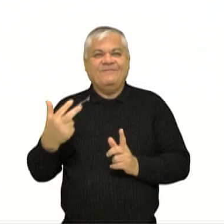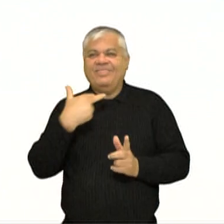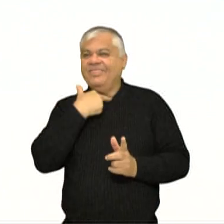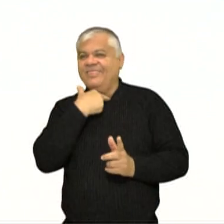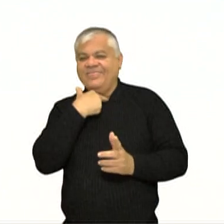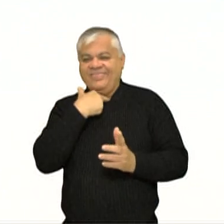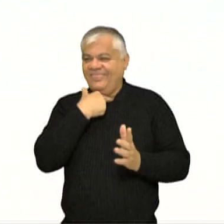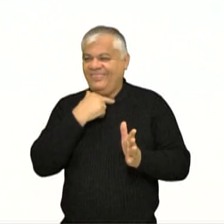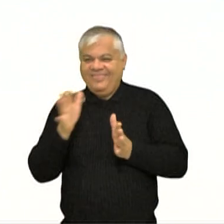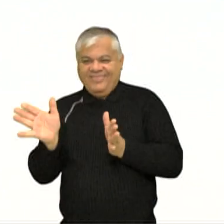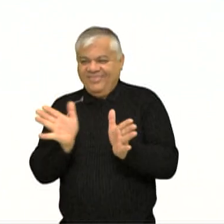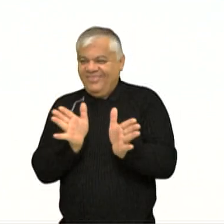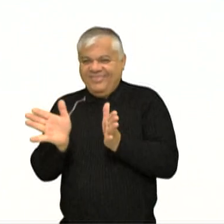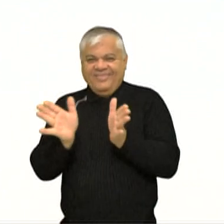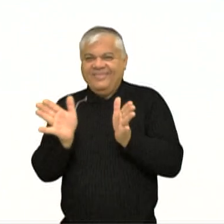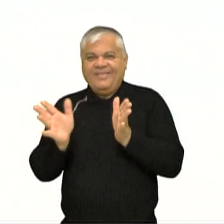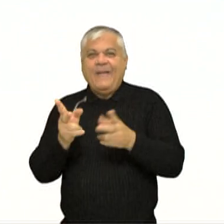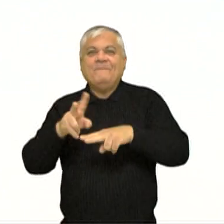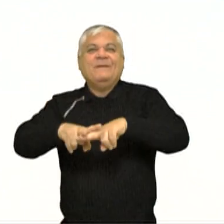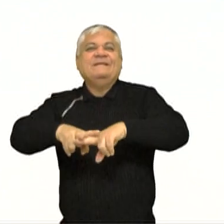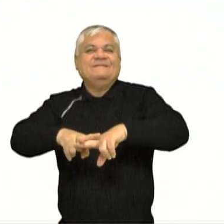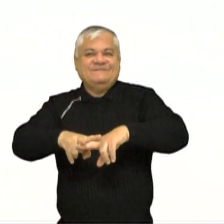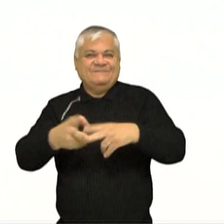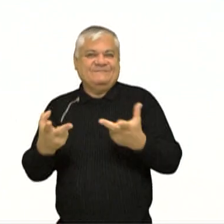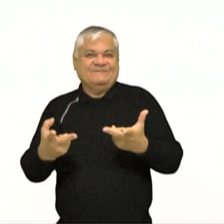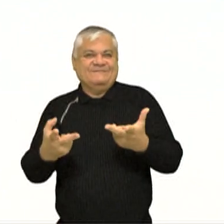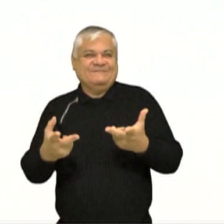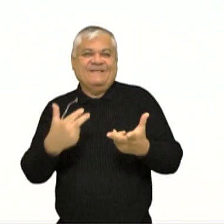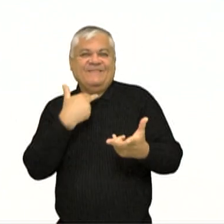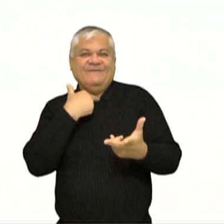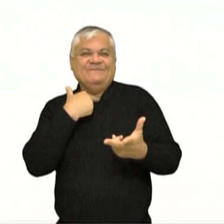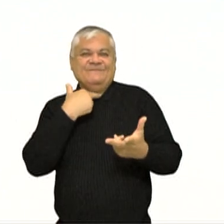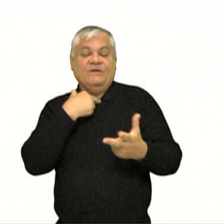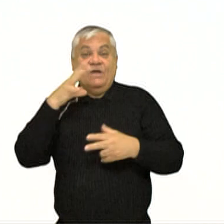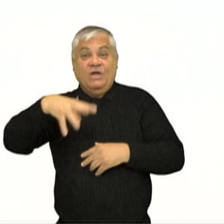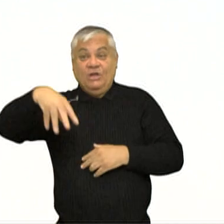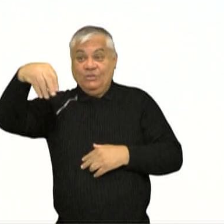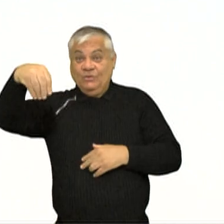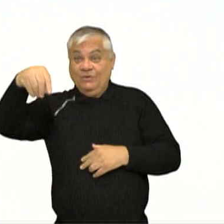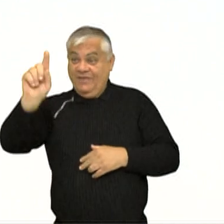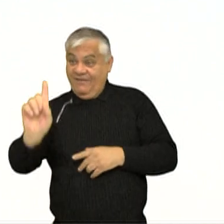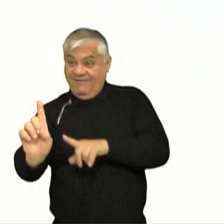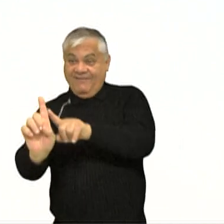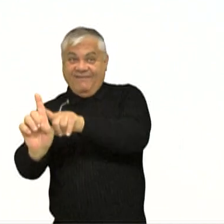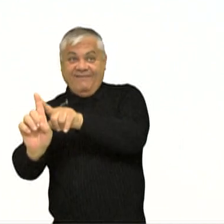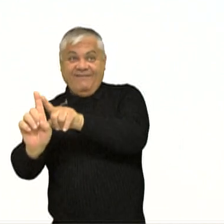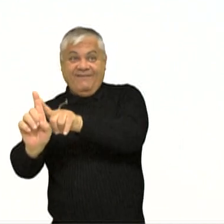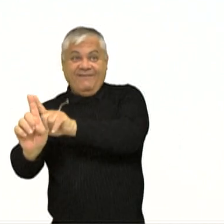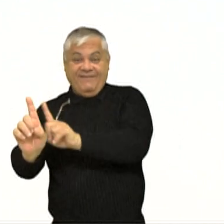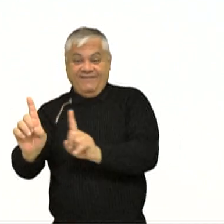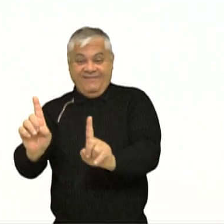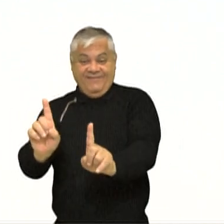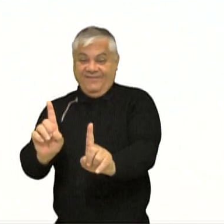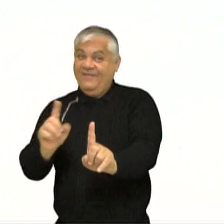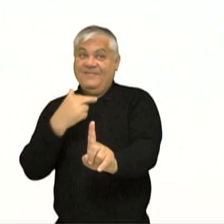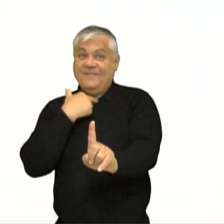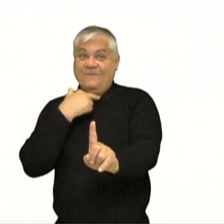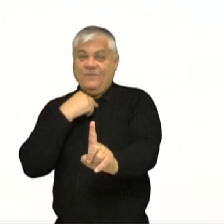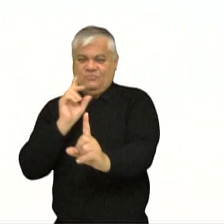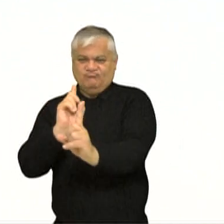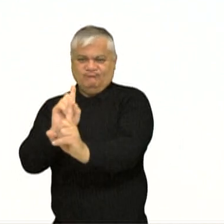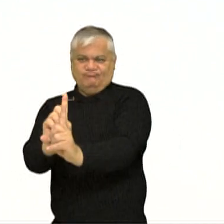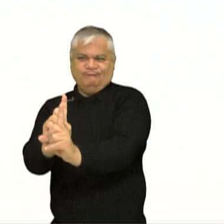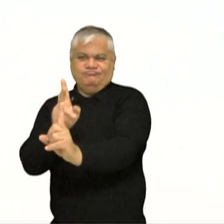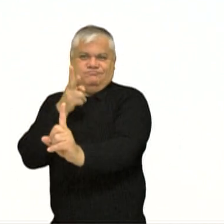a fuga dele. E eu não posso trazer a minha torre para essa casa porque a outra torre adversária está cravando ela aqui,